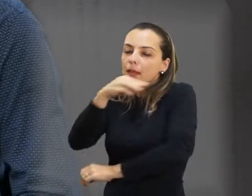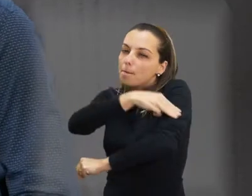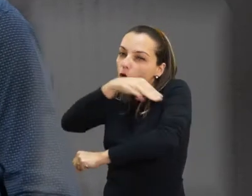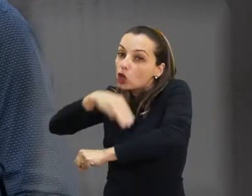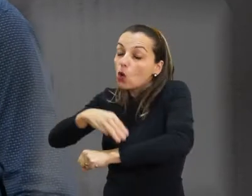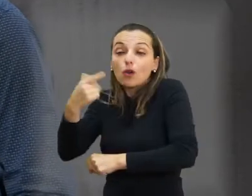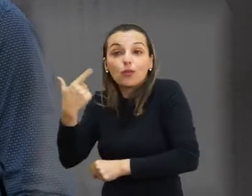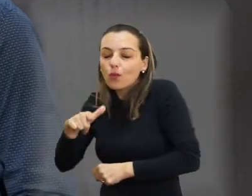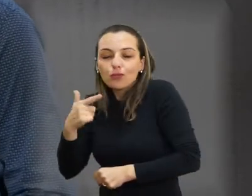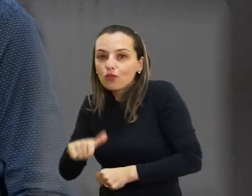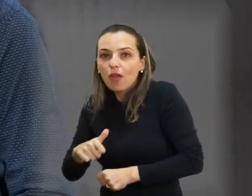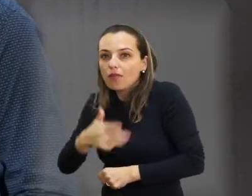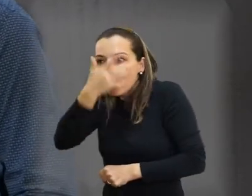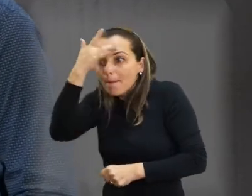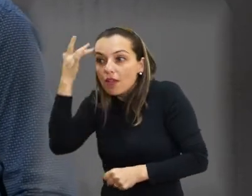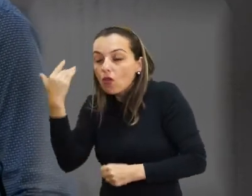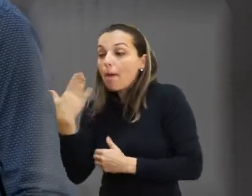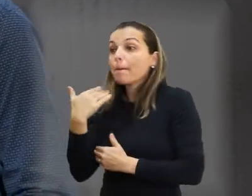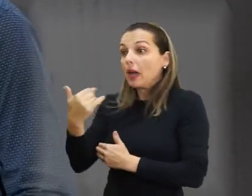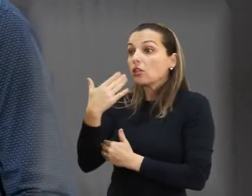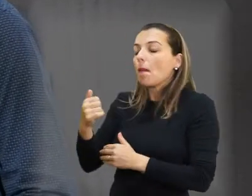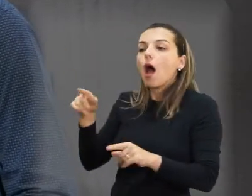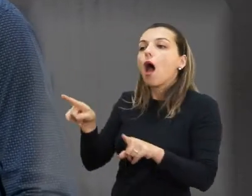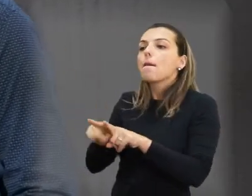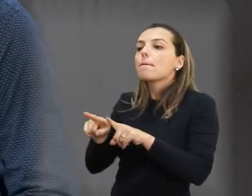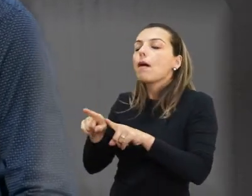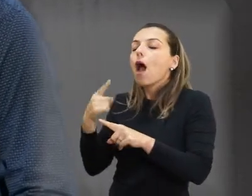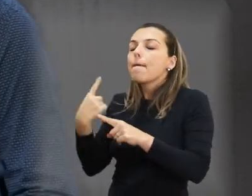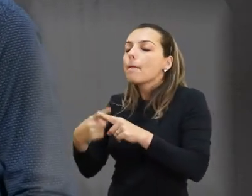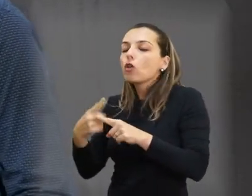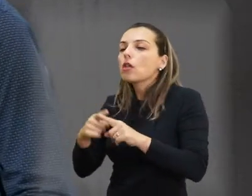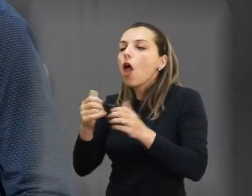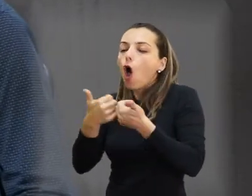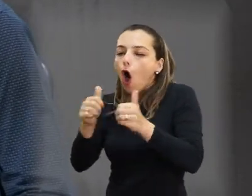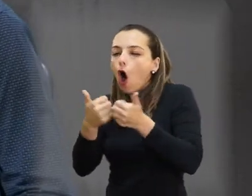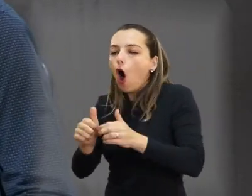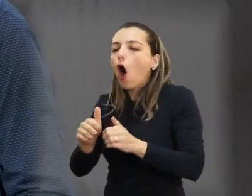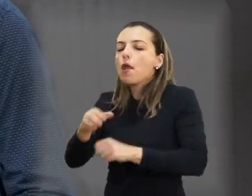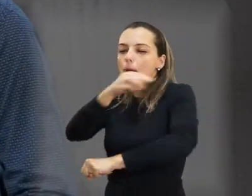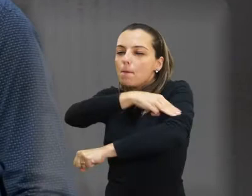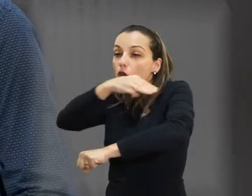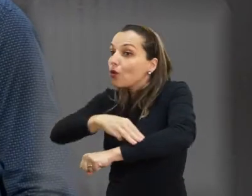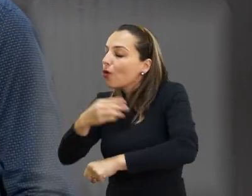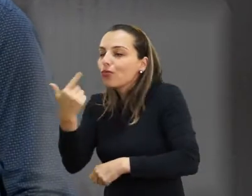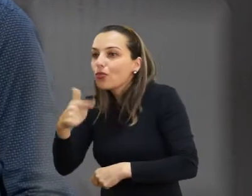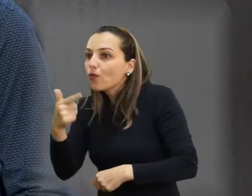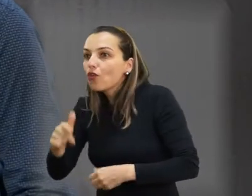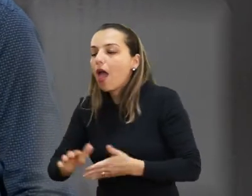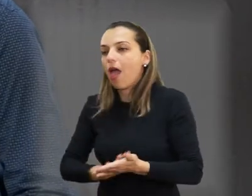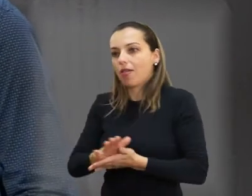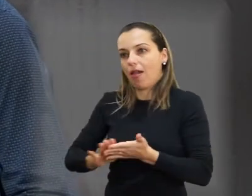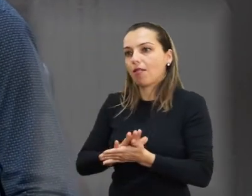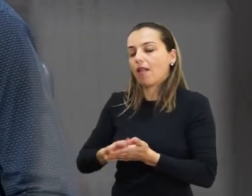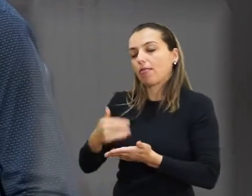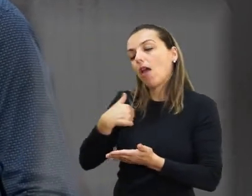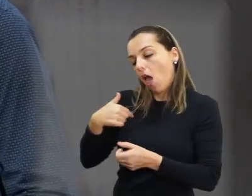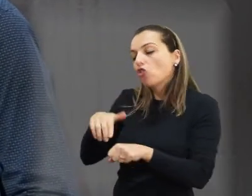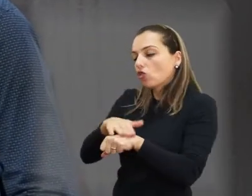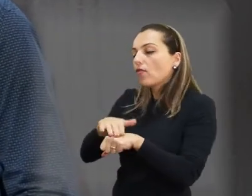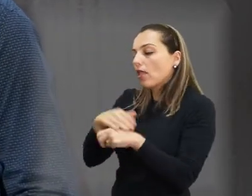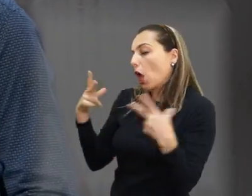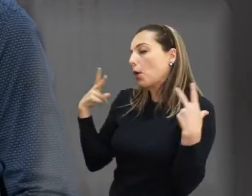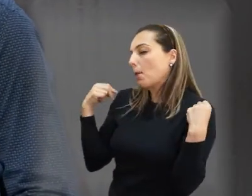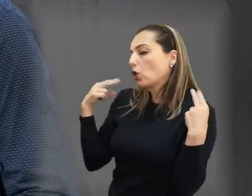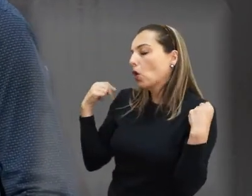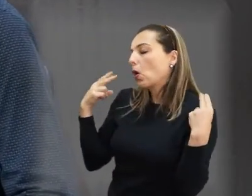uma denúncia que a gente teve, que os ônibus estavam indo sem monitores. A gente foi até lá, conferimos, falei com um motorista, de um